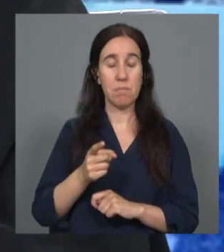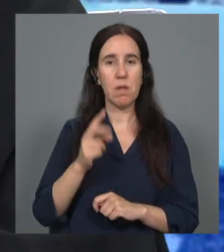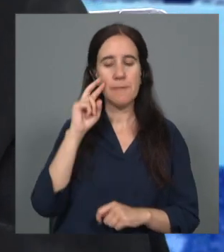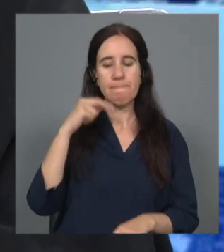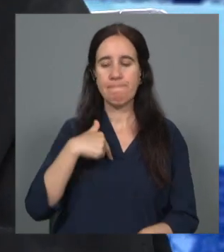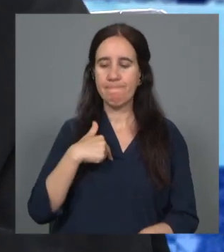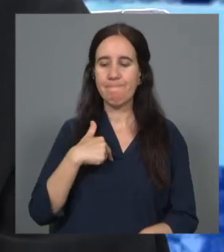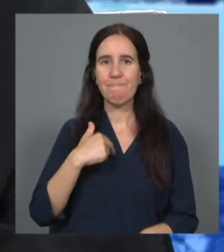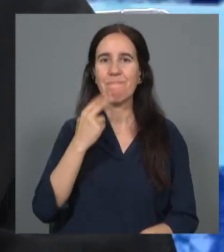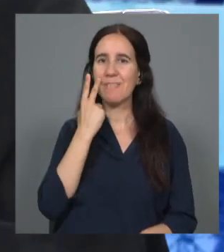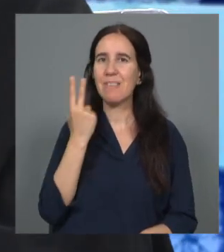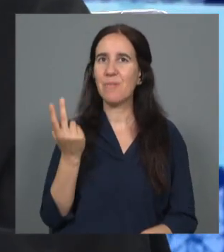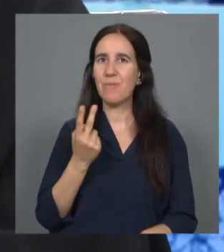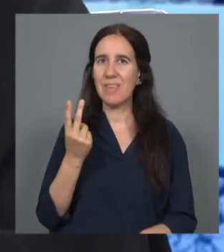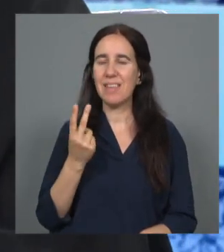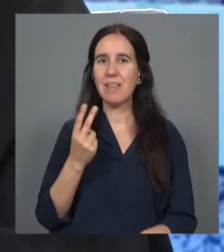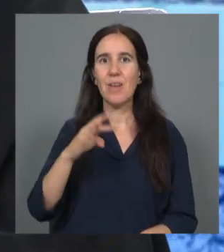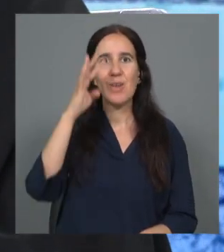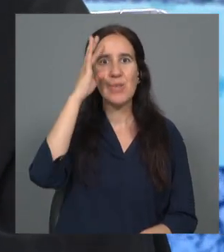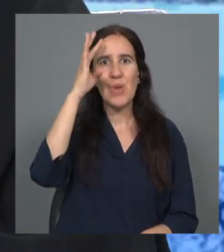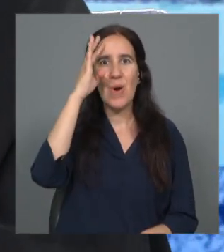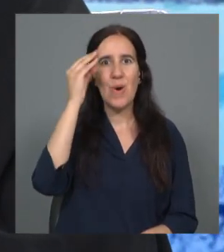preciso vivê-la com um grande sonho,